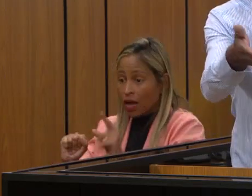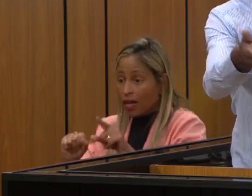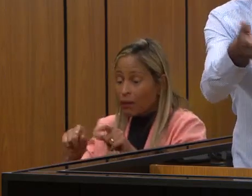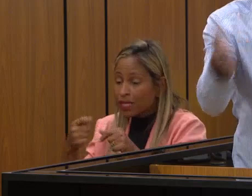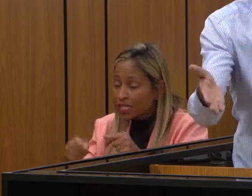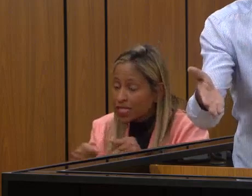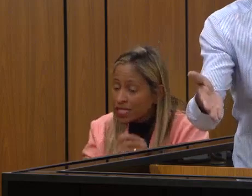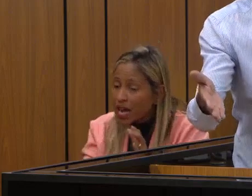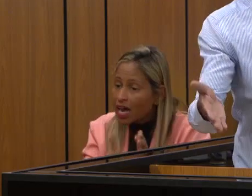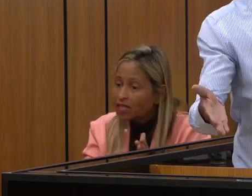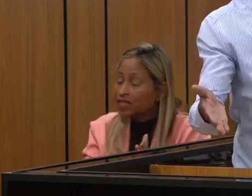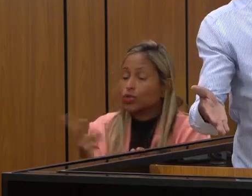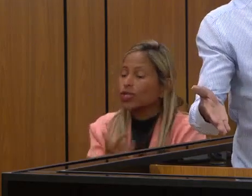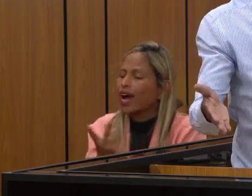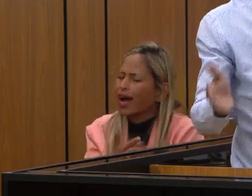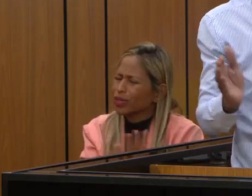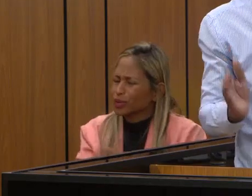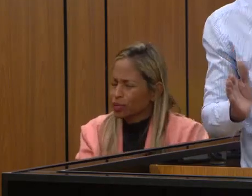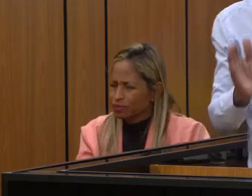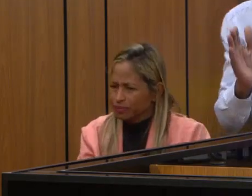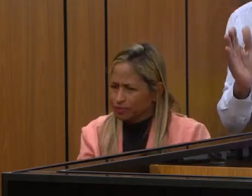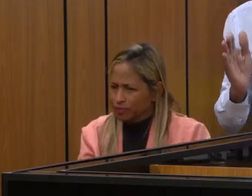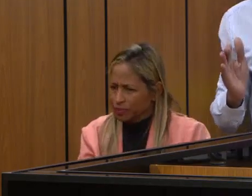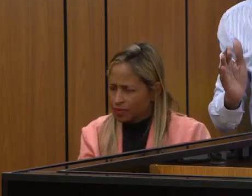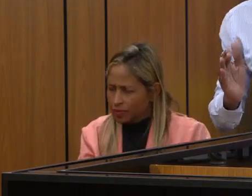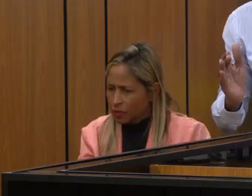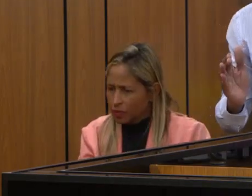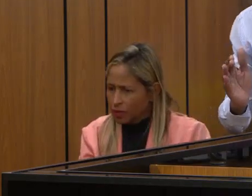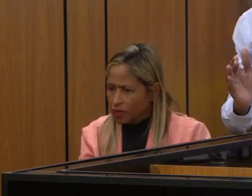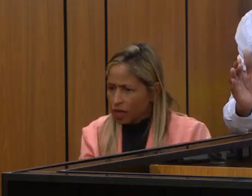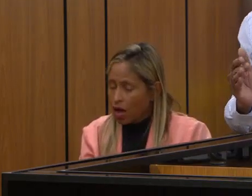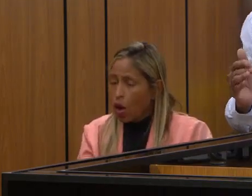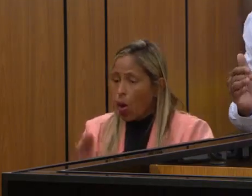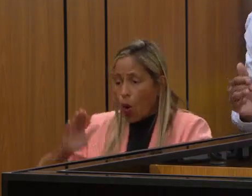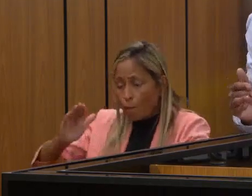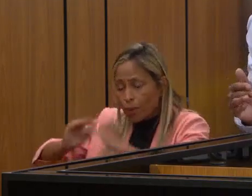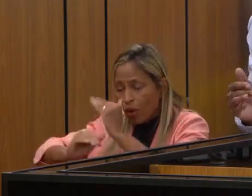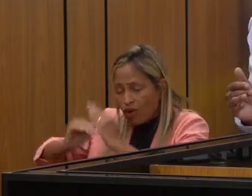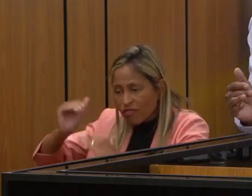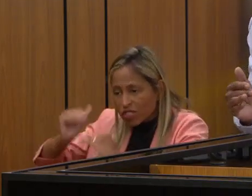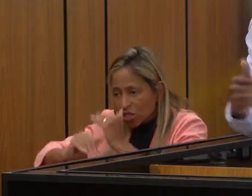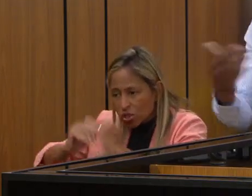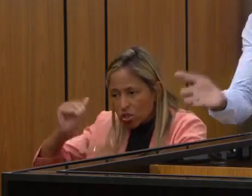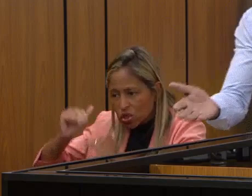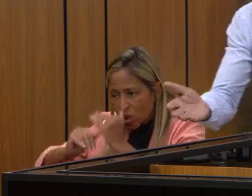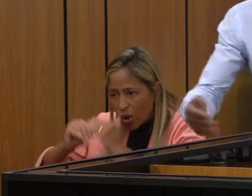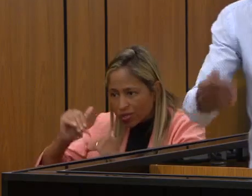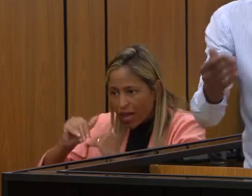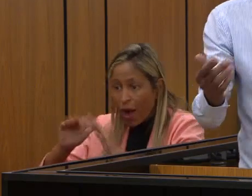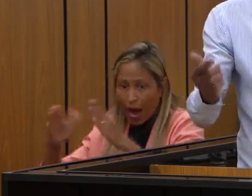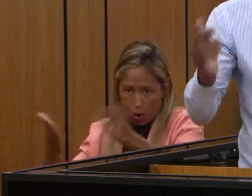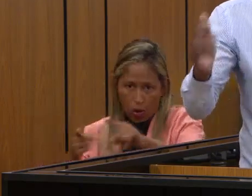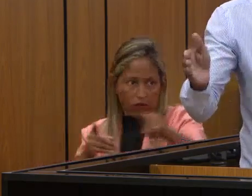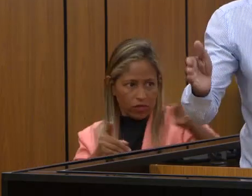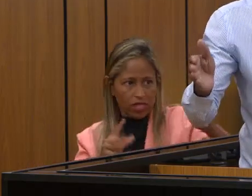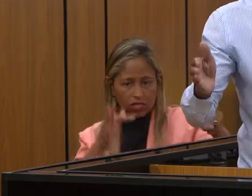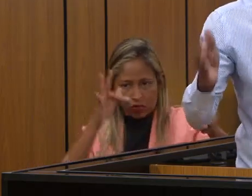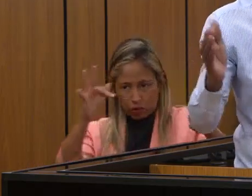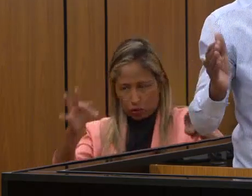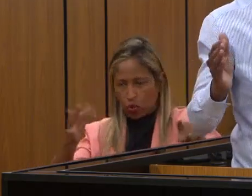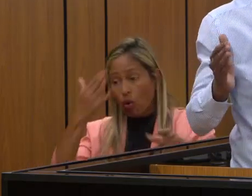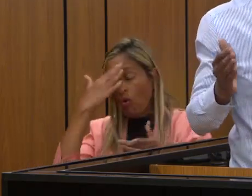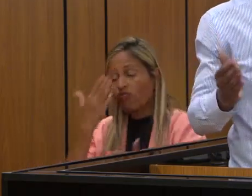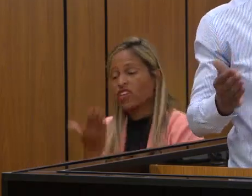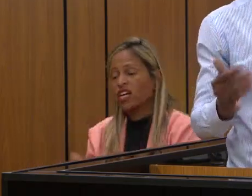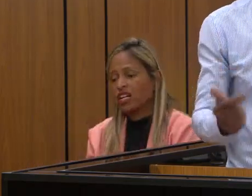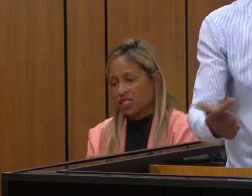procedimentos foram feitos equivocadamente Então deixa o seu profissional aí que você vai arrumar agora que espero que seja